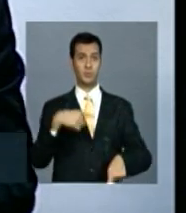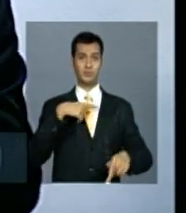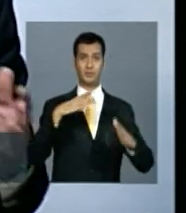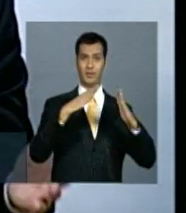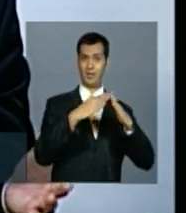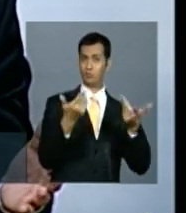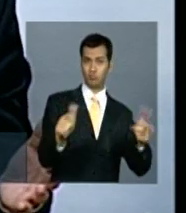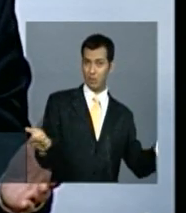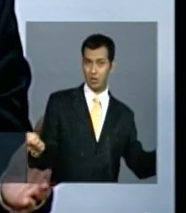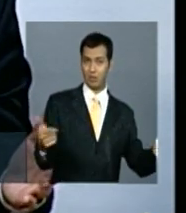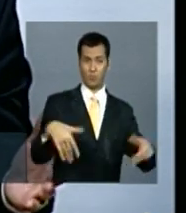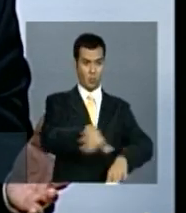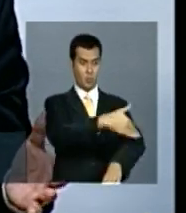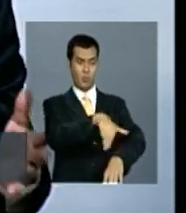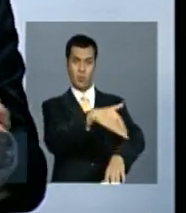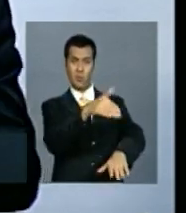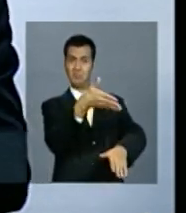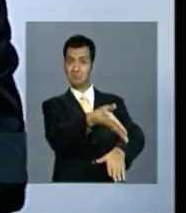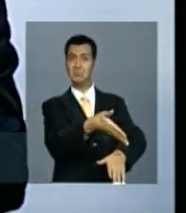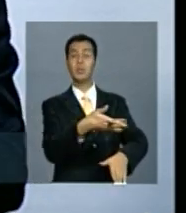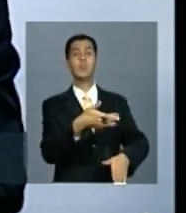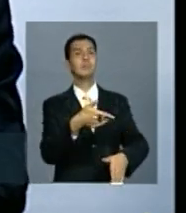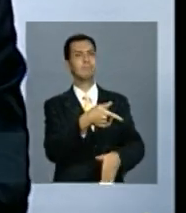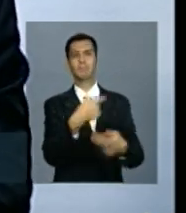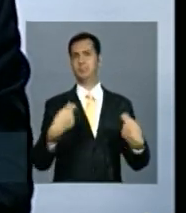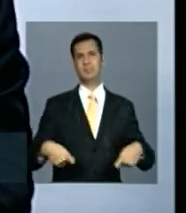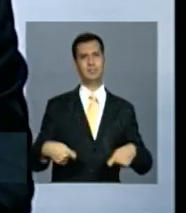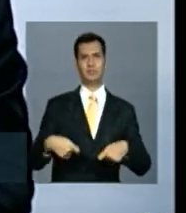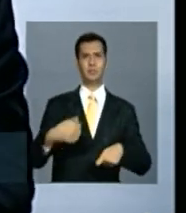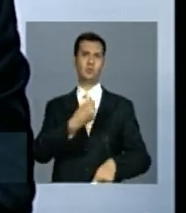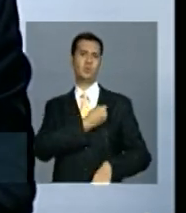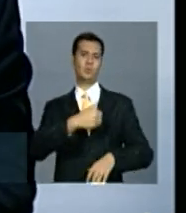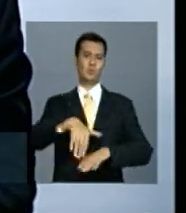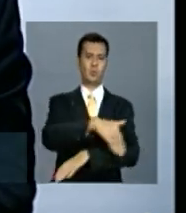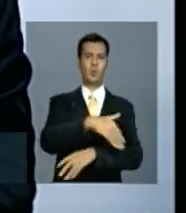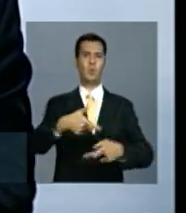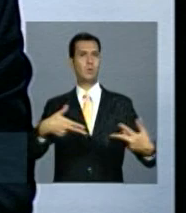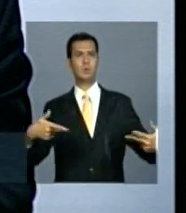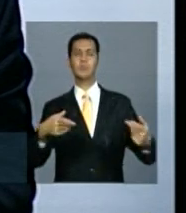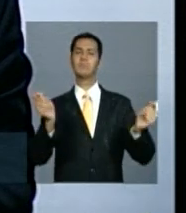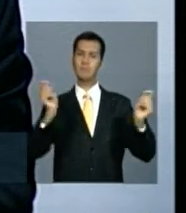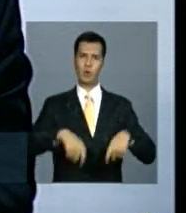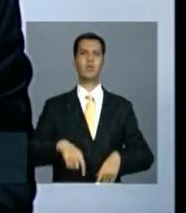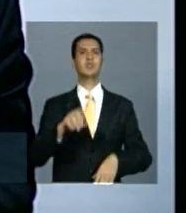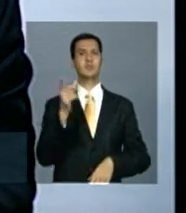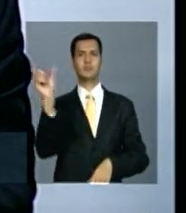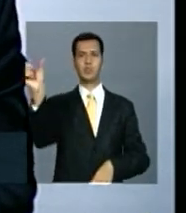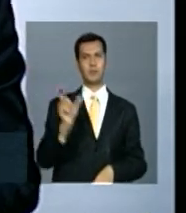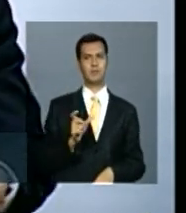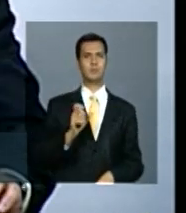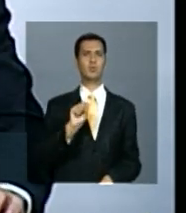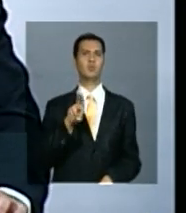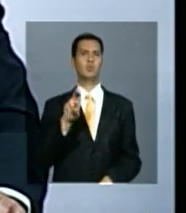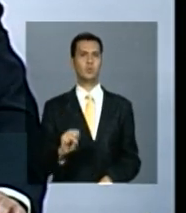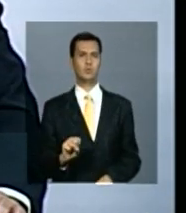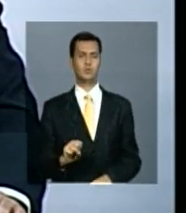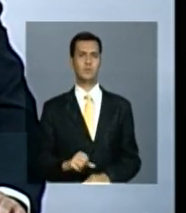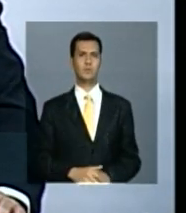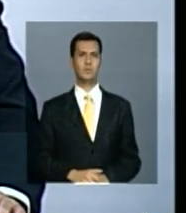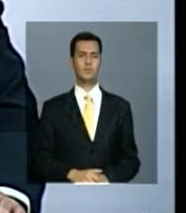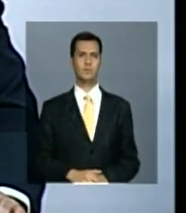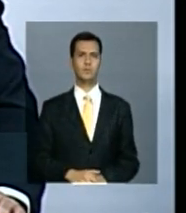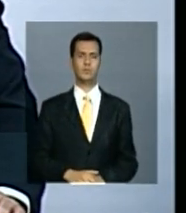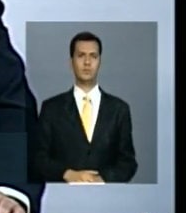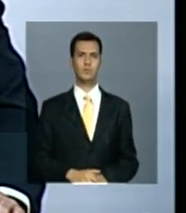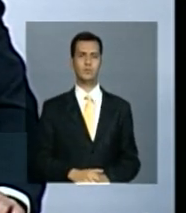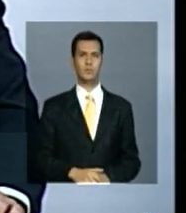rua Tá dispensada de ter um endereço fixo consegue tirar já o número do cartão SUS é sua mudança em cima do Brasil sem miséria sem